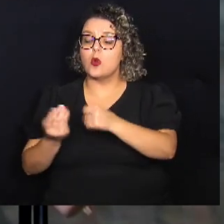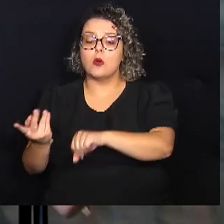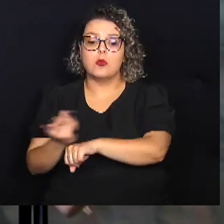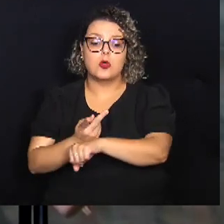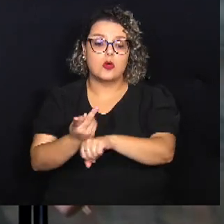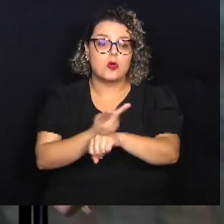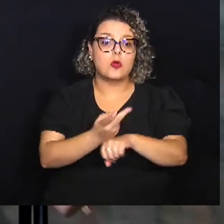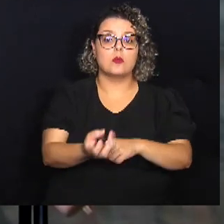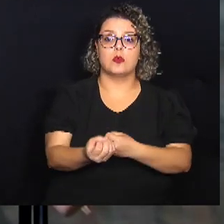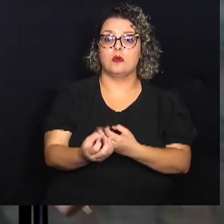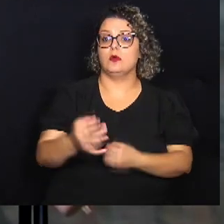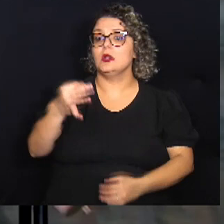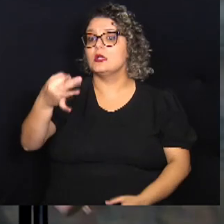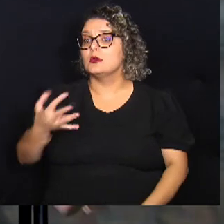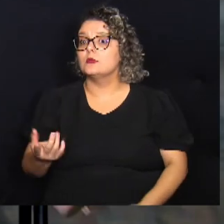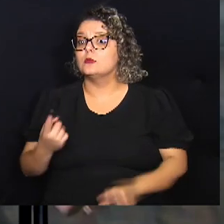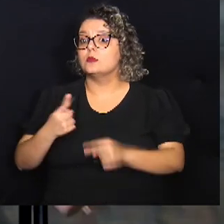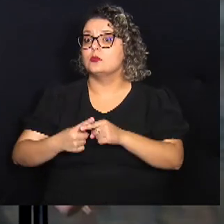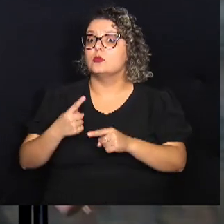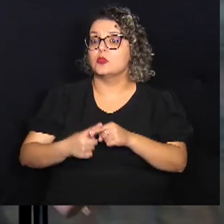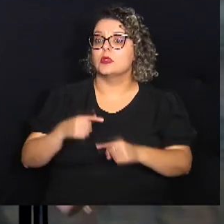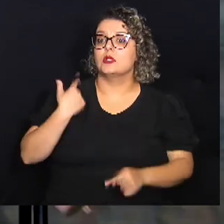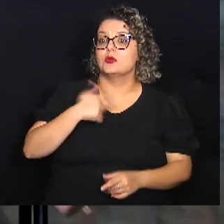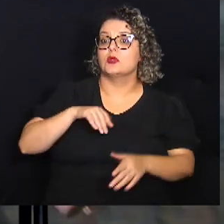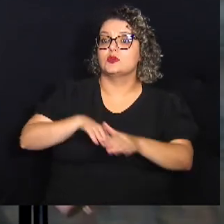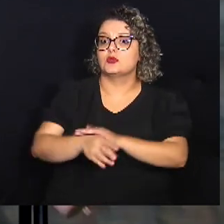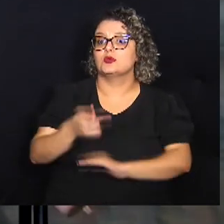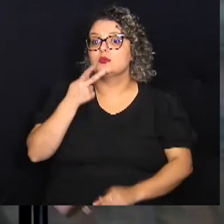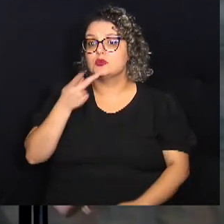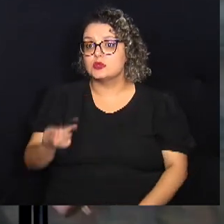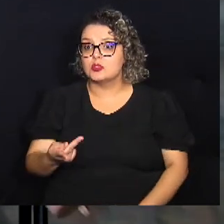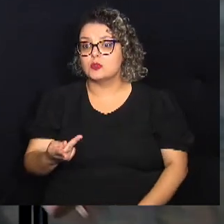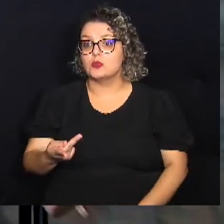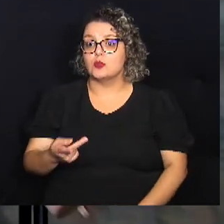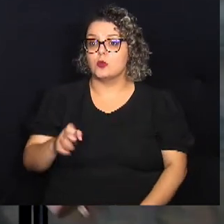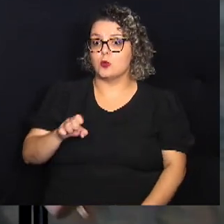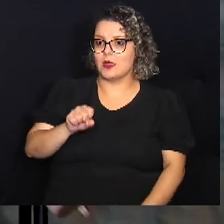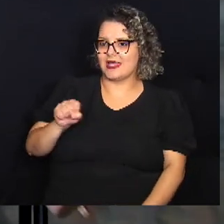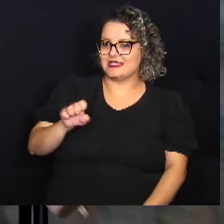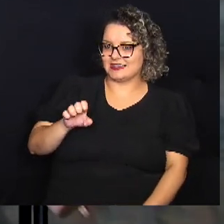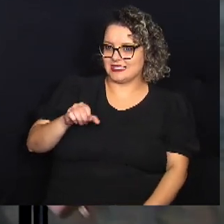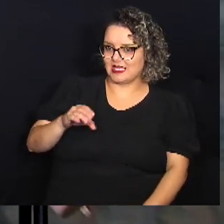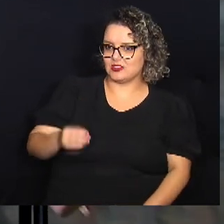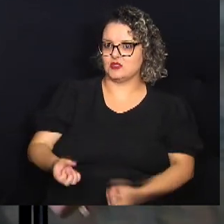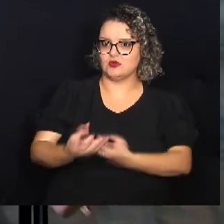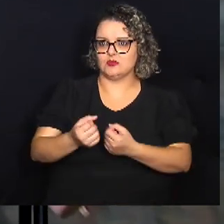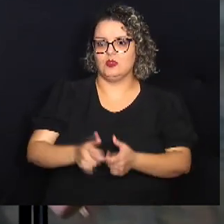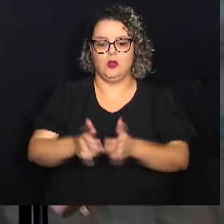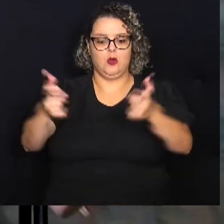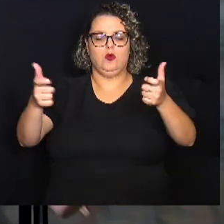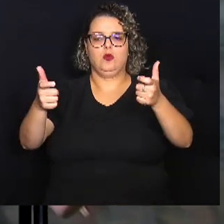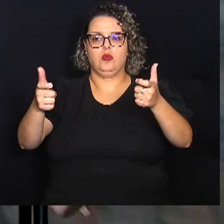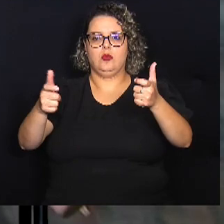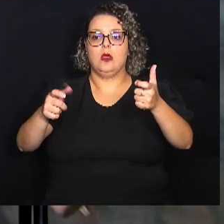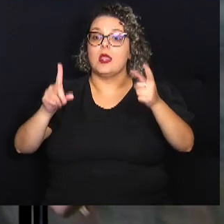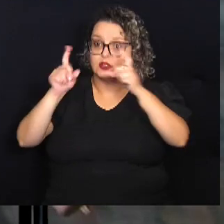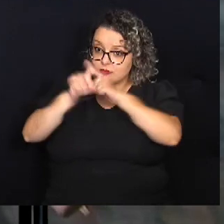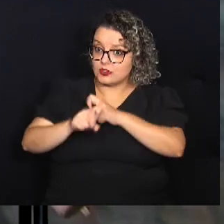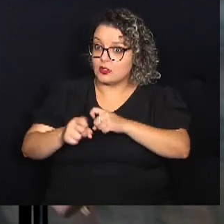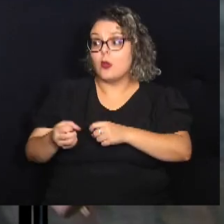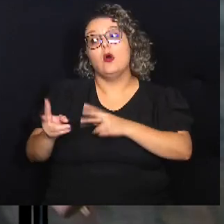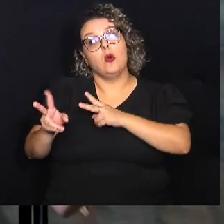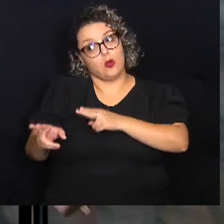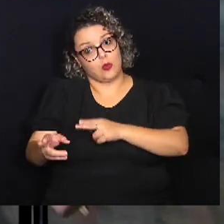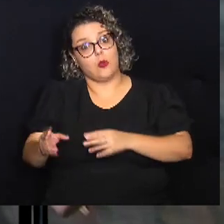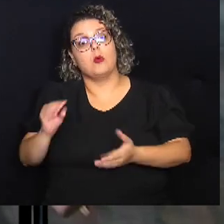informação adequada. Porque a gente costuma dizer, o excesso de informação é tão complicado quanto a falta de informação. É